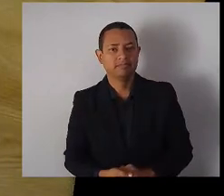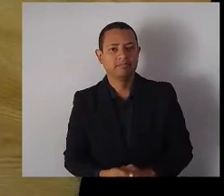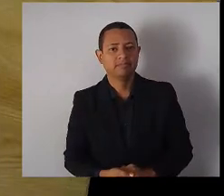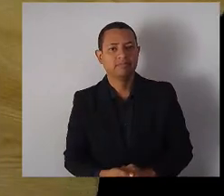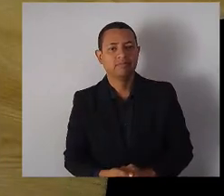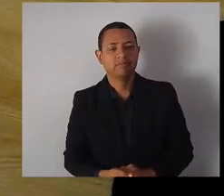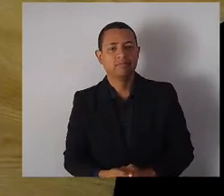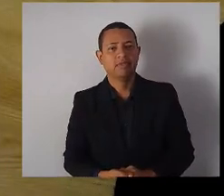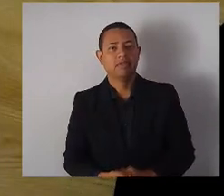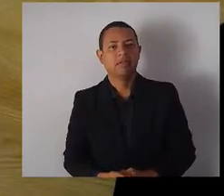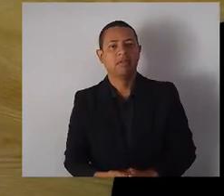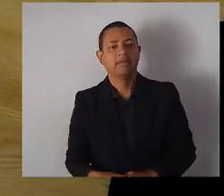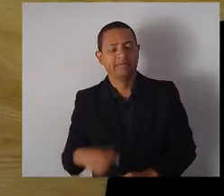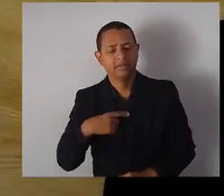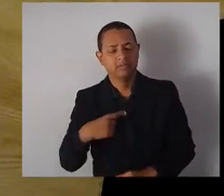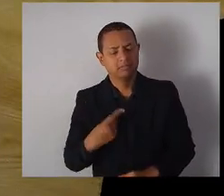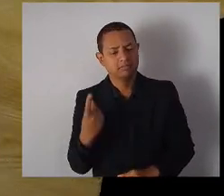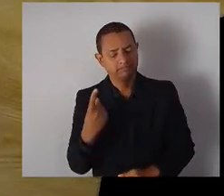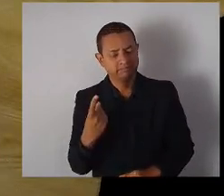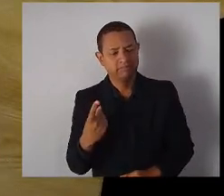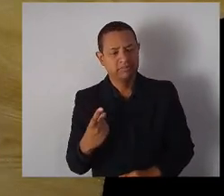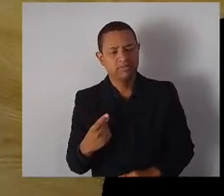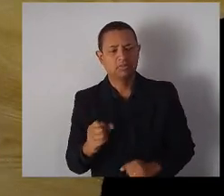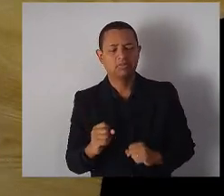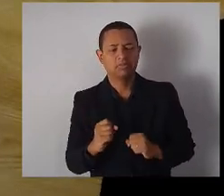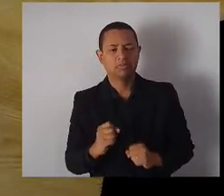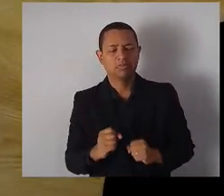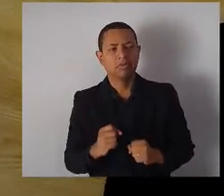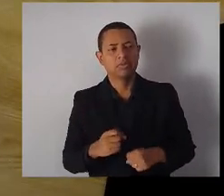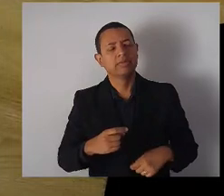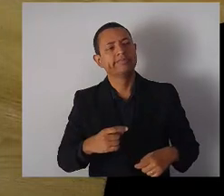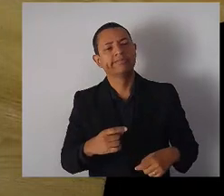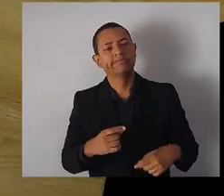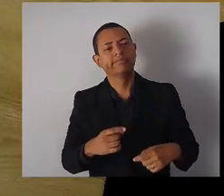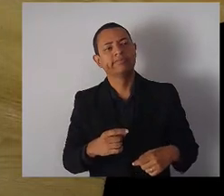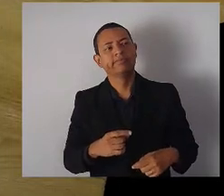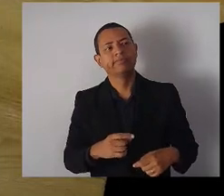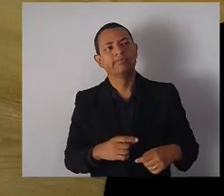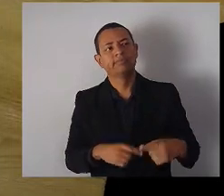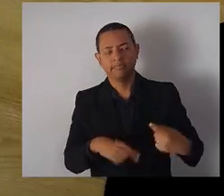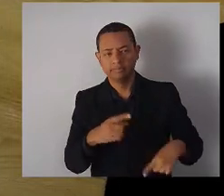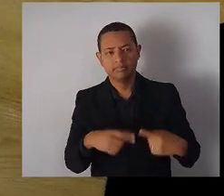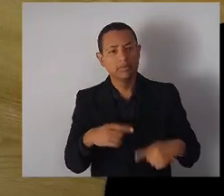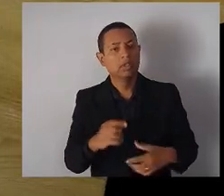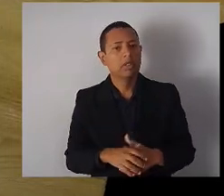discutível seria o fato de que o vereador